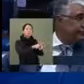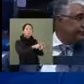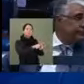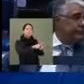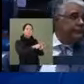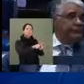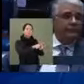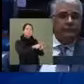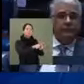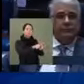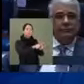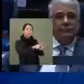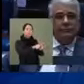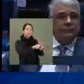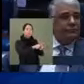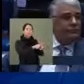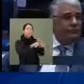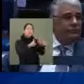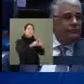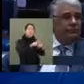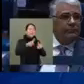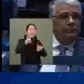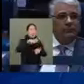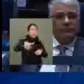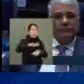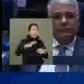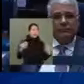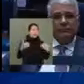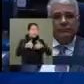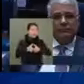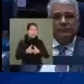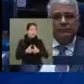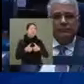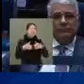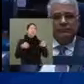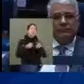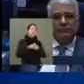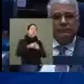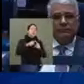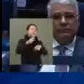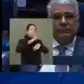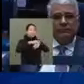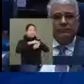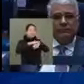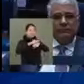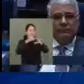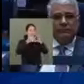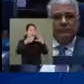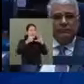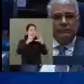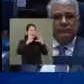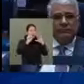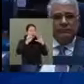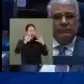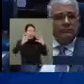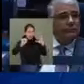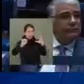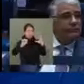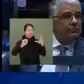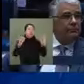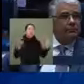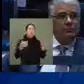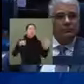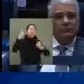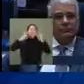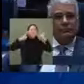também para o autismo e para as doenças raras. Hoje, Eduardo Gomes, eu me preocupo muito com